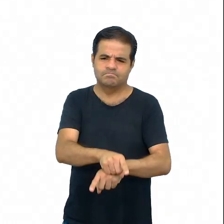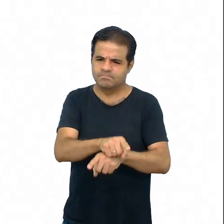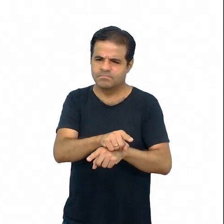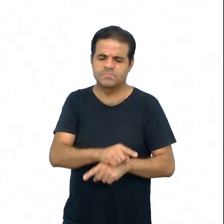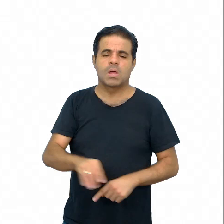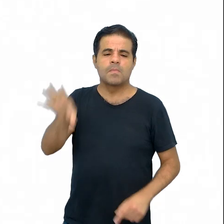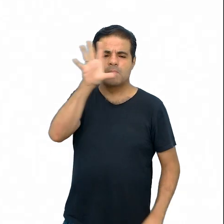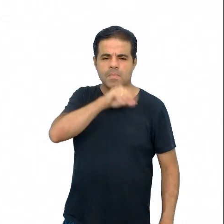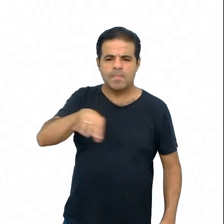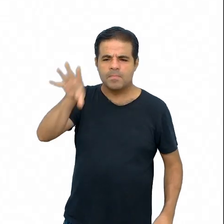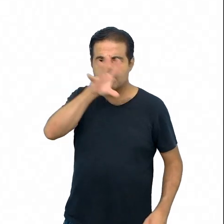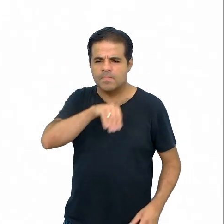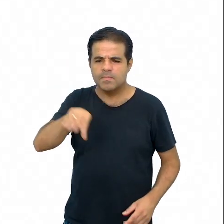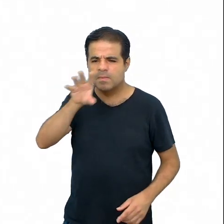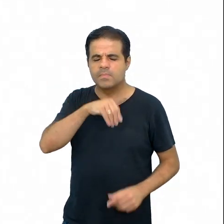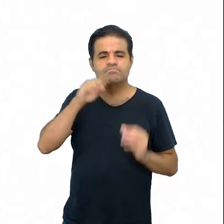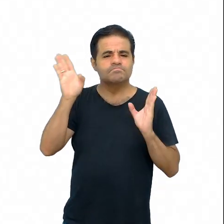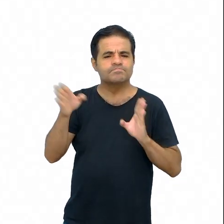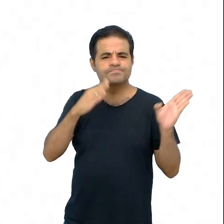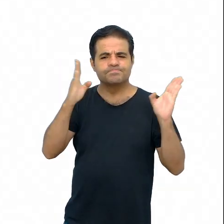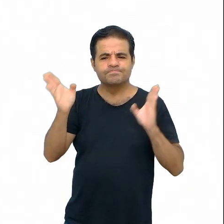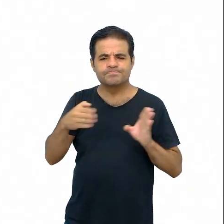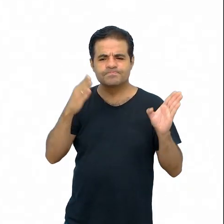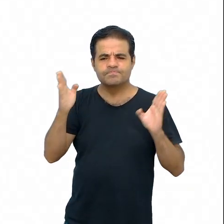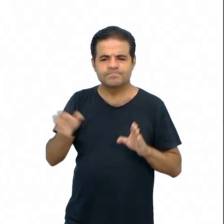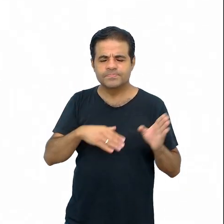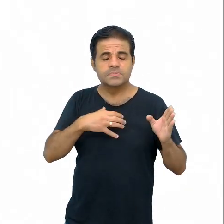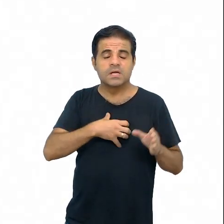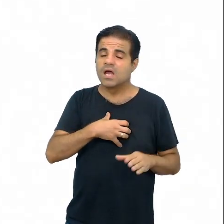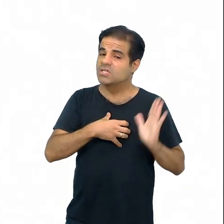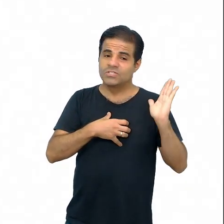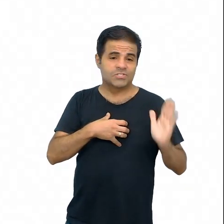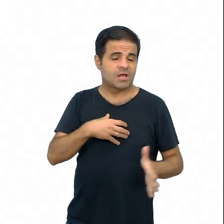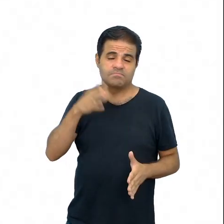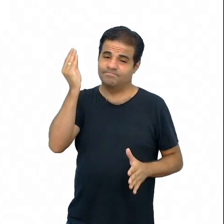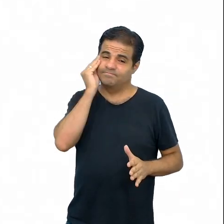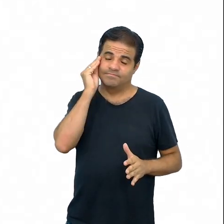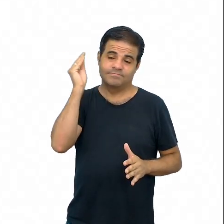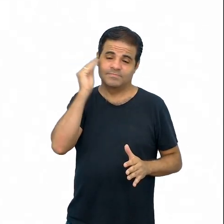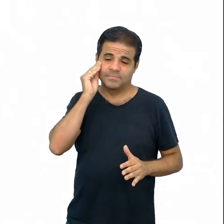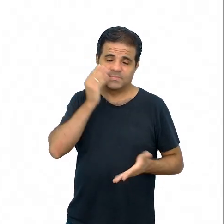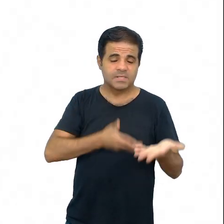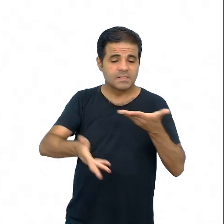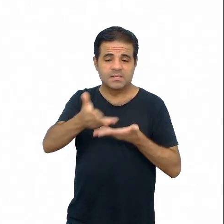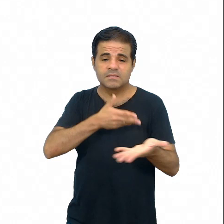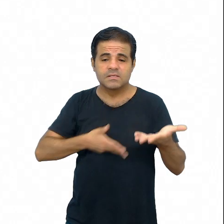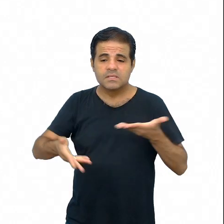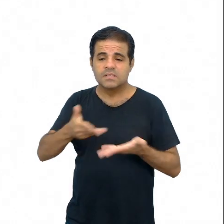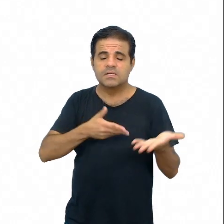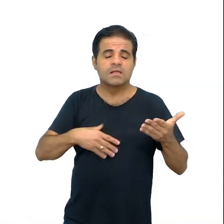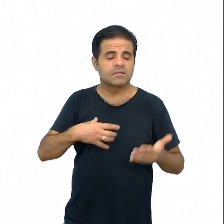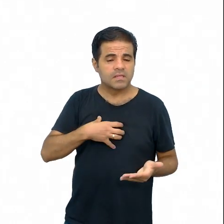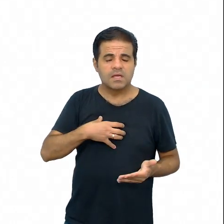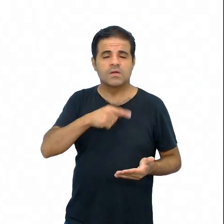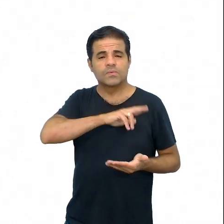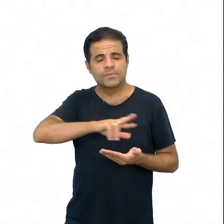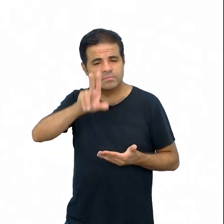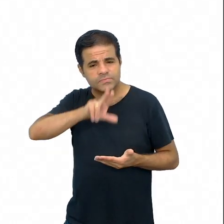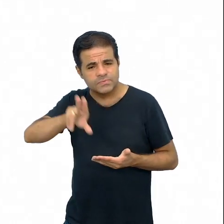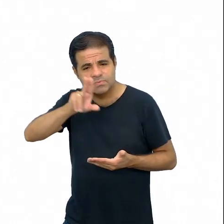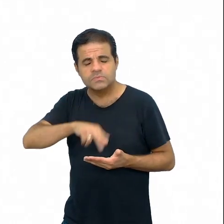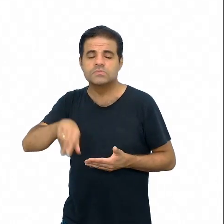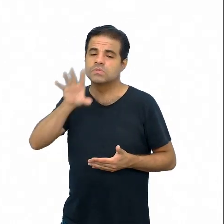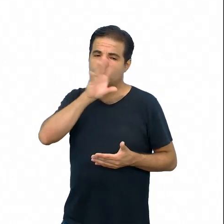entre a oralidade e as produções escritas, uma vez que são evidentes essas relações existentes entre o uso da